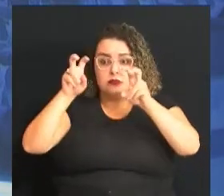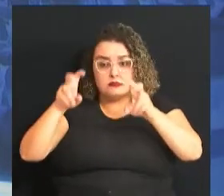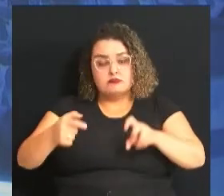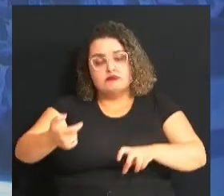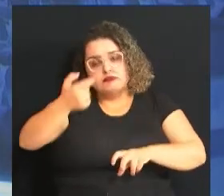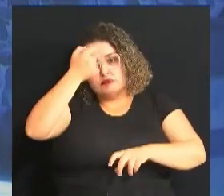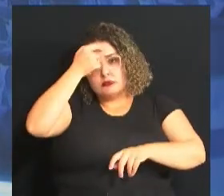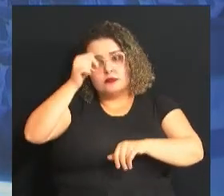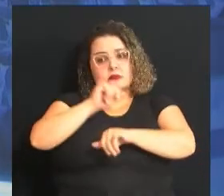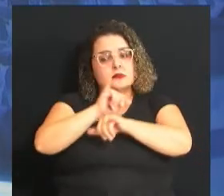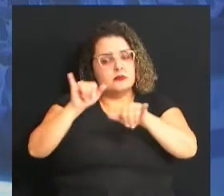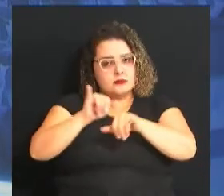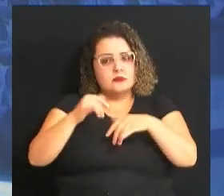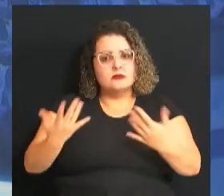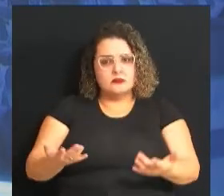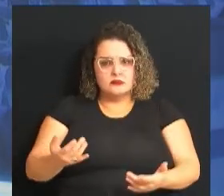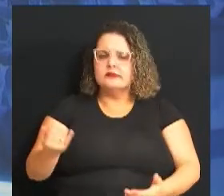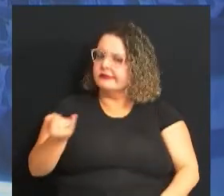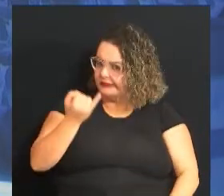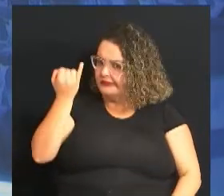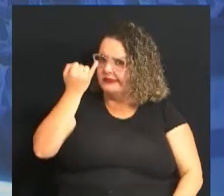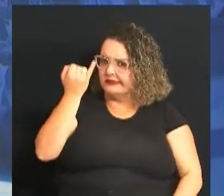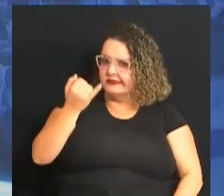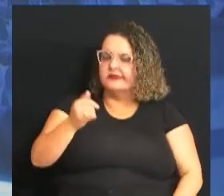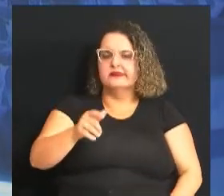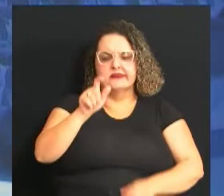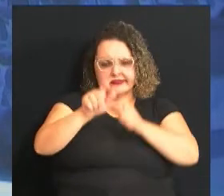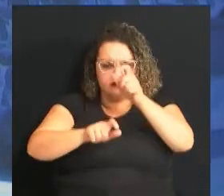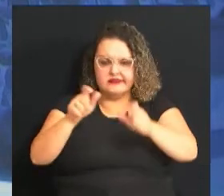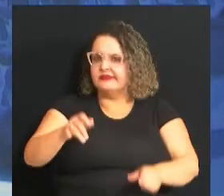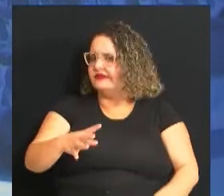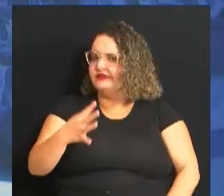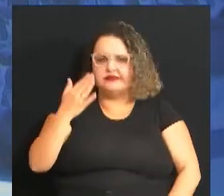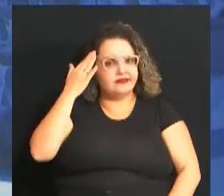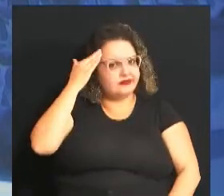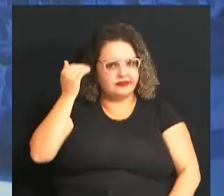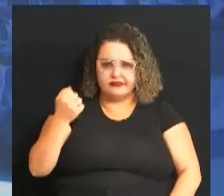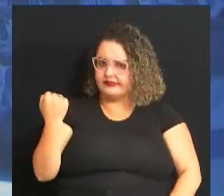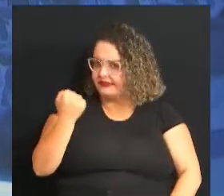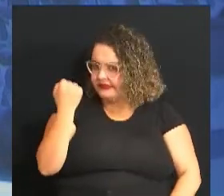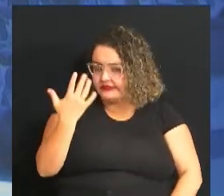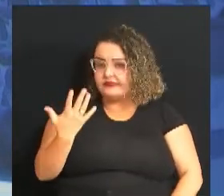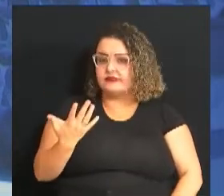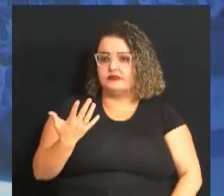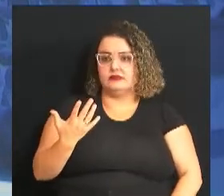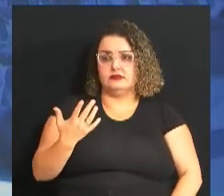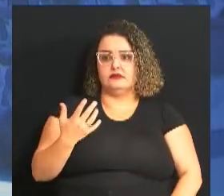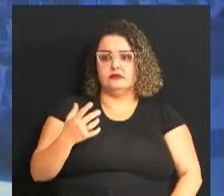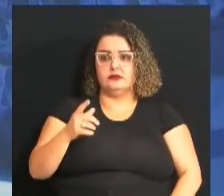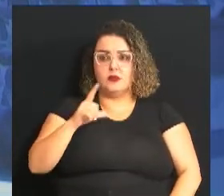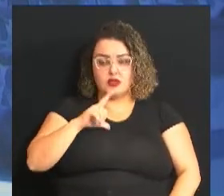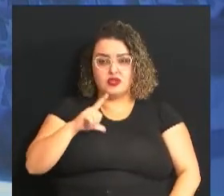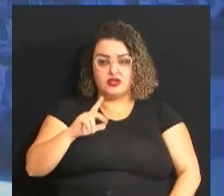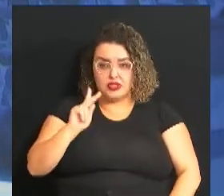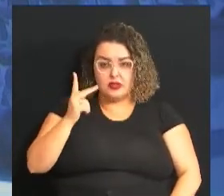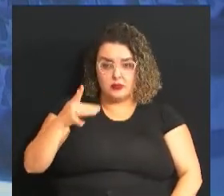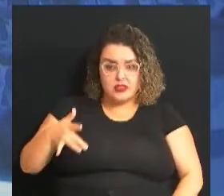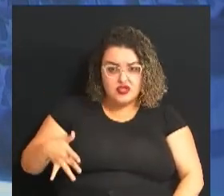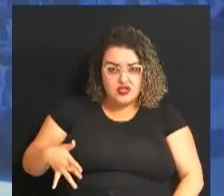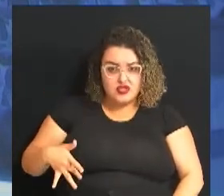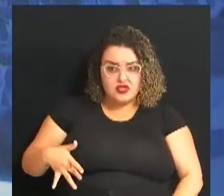conscientizar. É tão importante porque ainda tem gente que não sabe da gravidade que pode ter a hepatite.